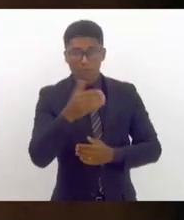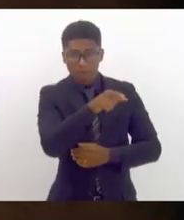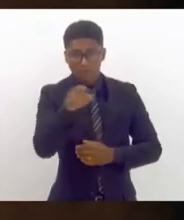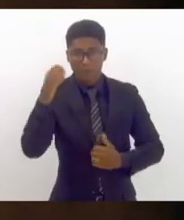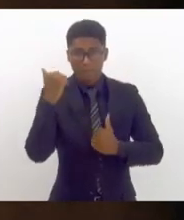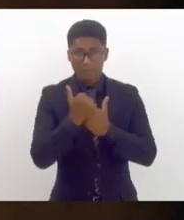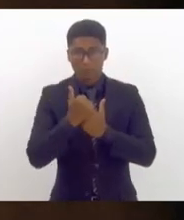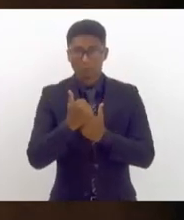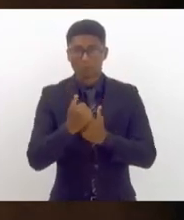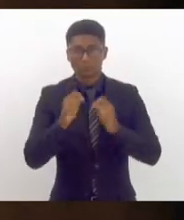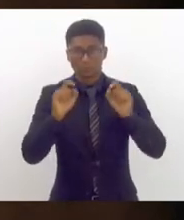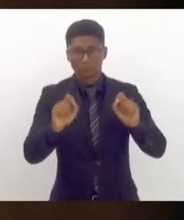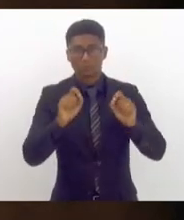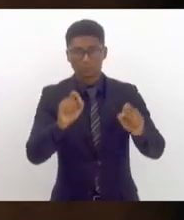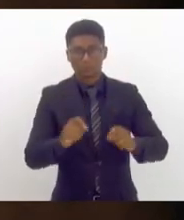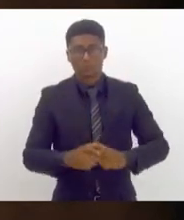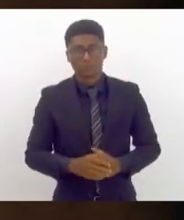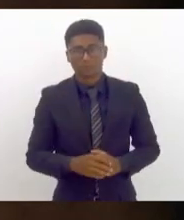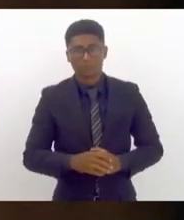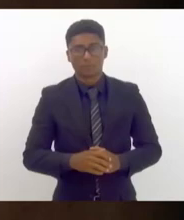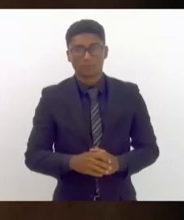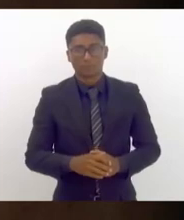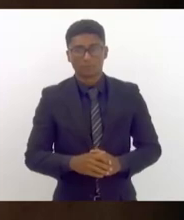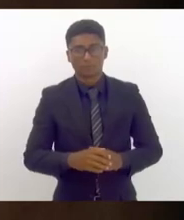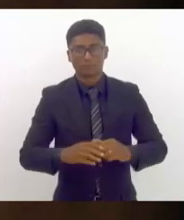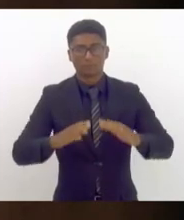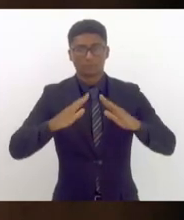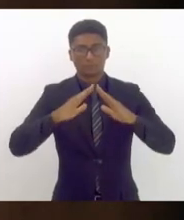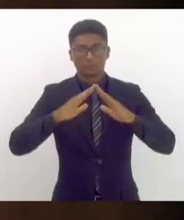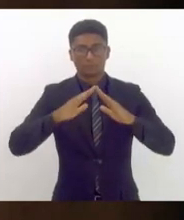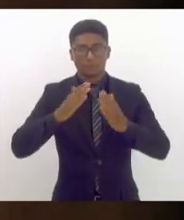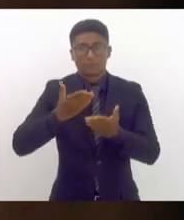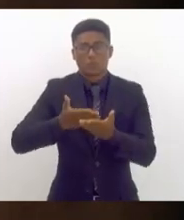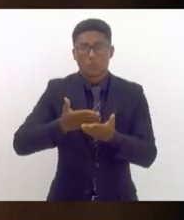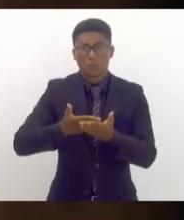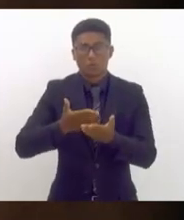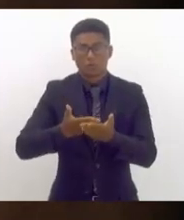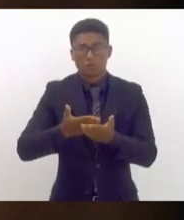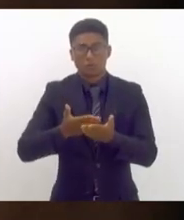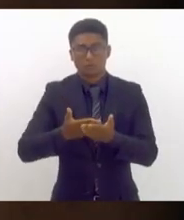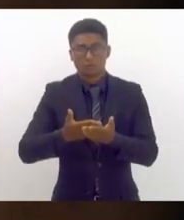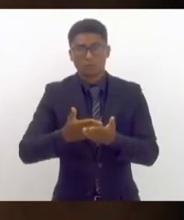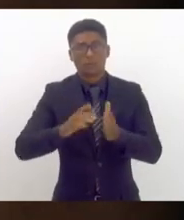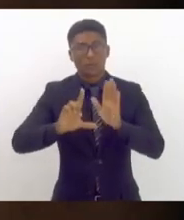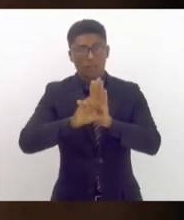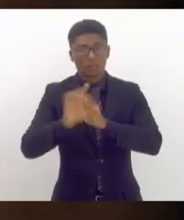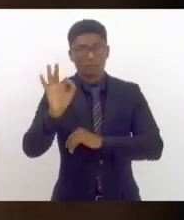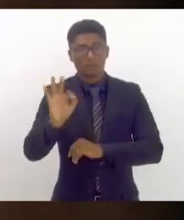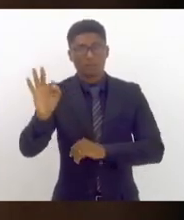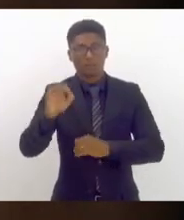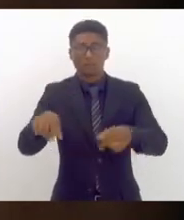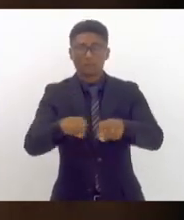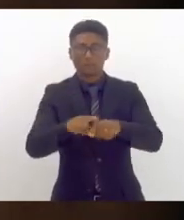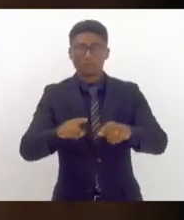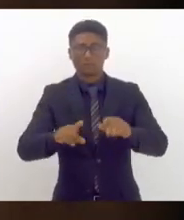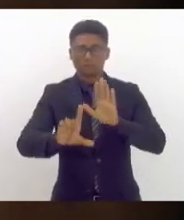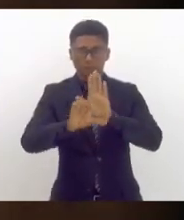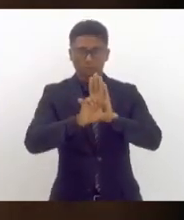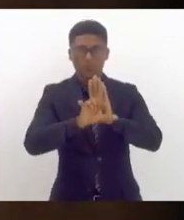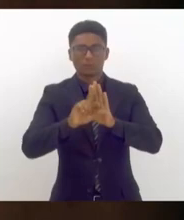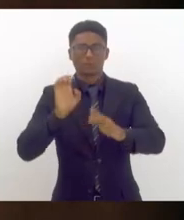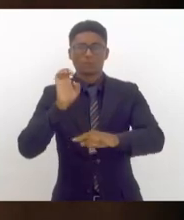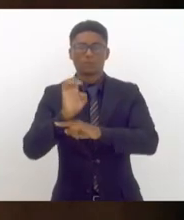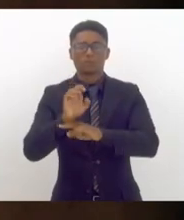dela, que diz que nas escolas, que já é um cumpra-se de uma lei federal, mas é lei estadual, que diz